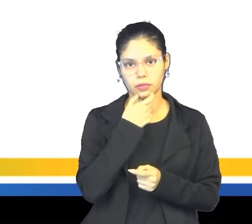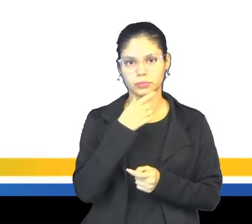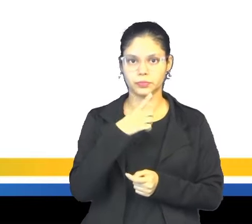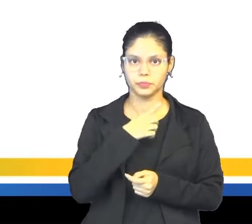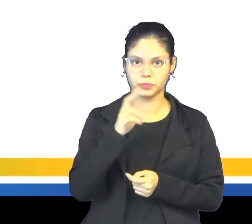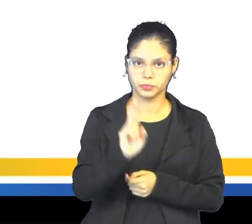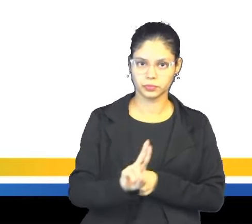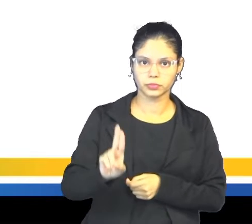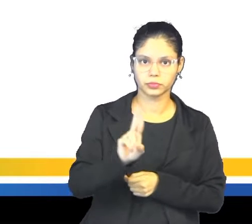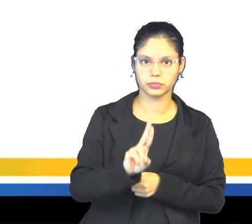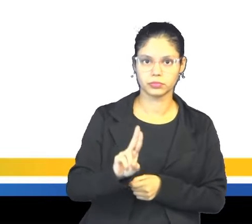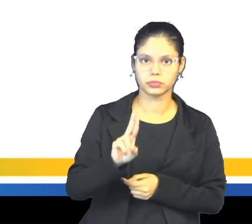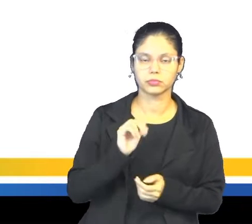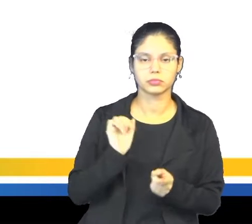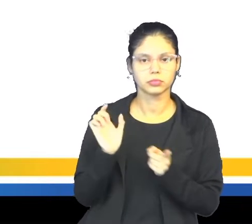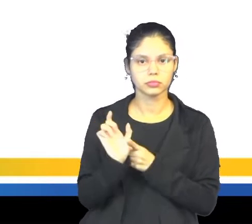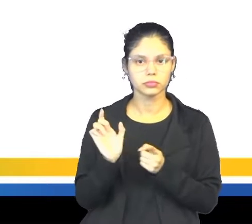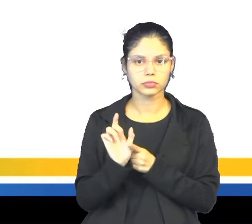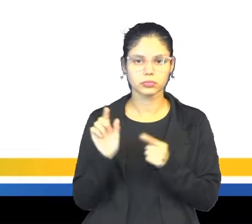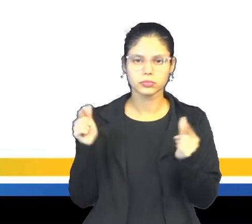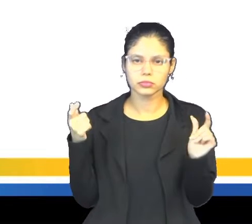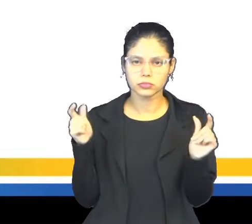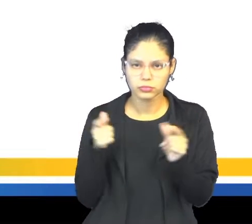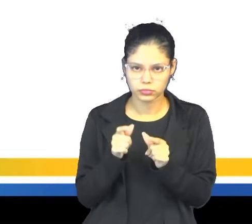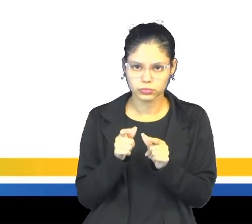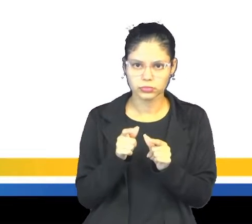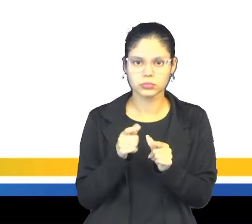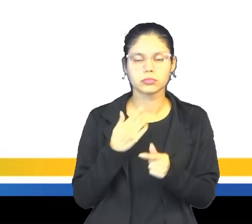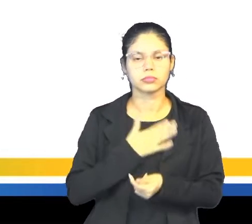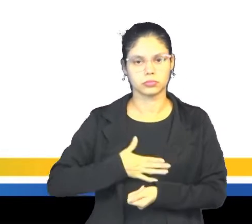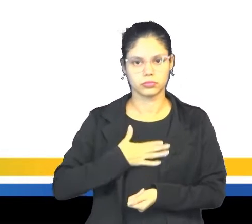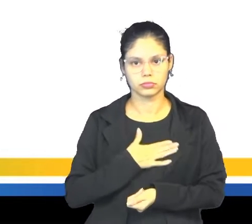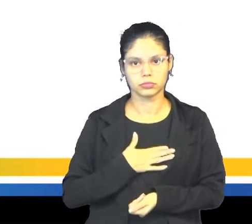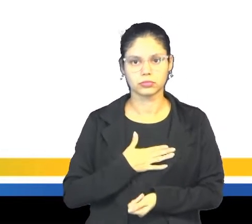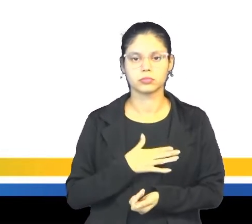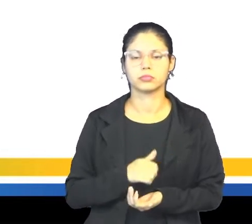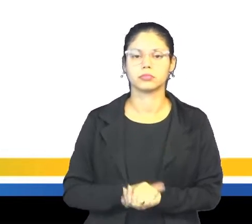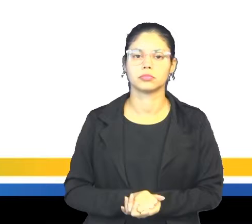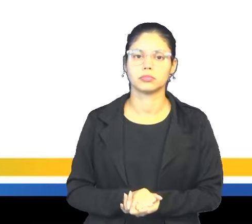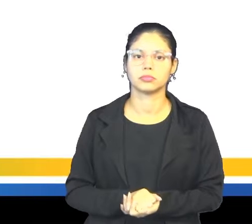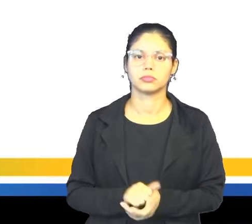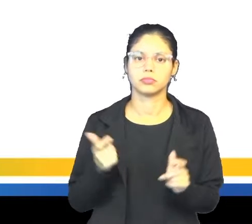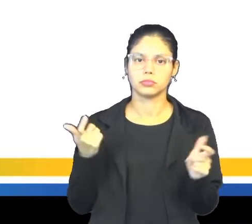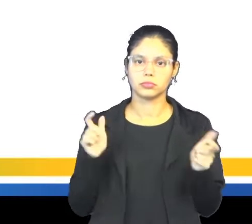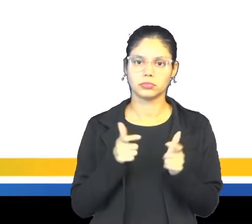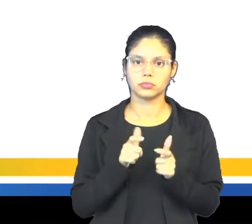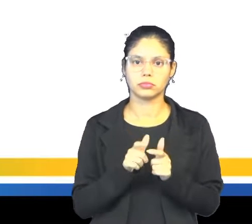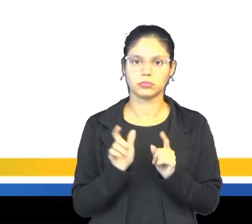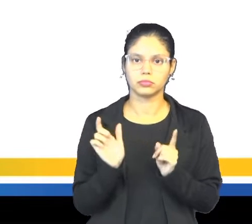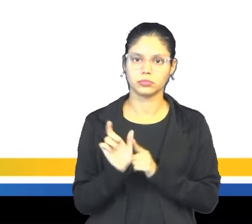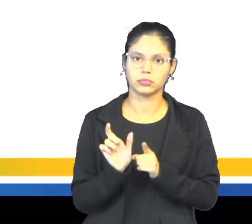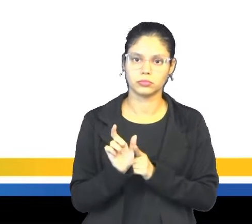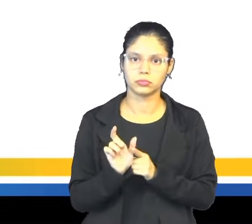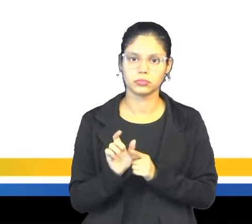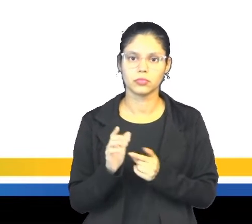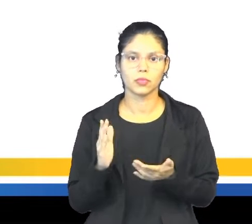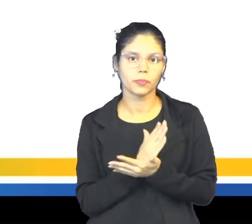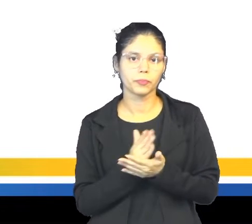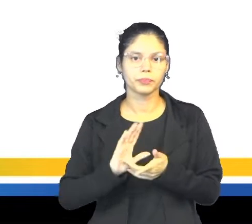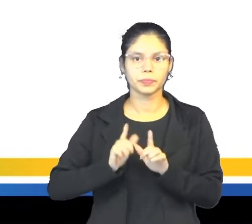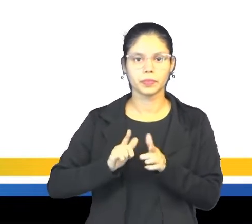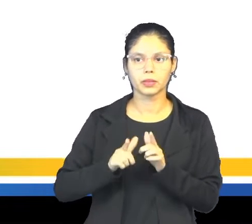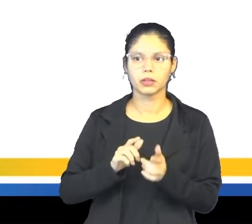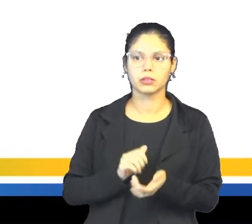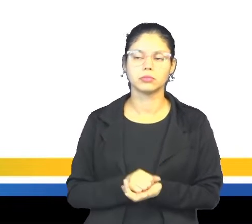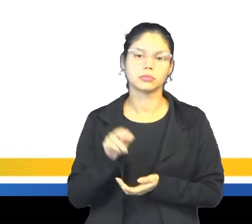nós utilizarmos palavras curtas, né? Eles gostam muito de encurtar as palavras, engolem algumas letras, e